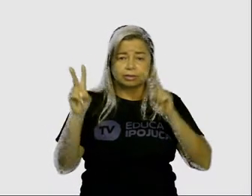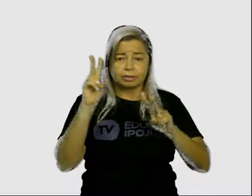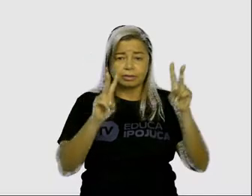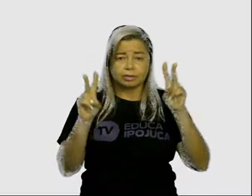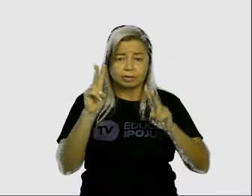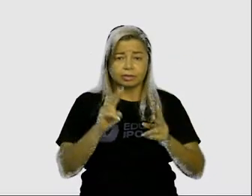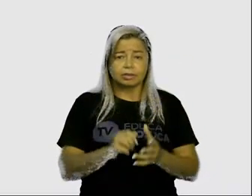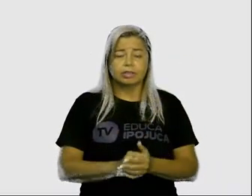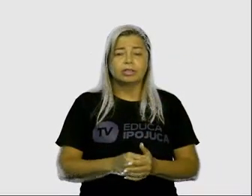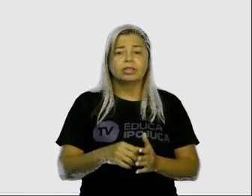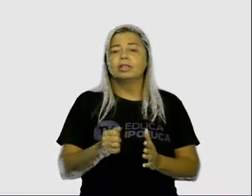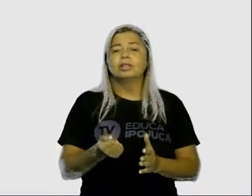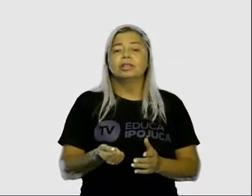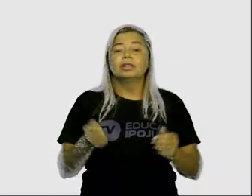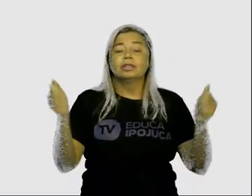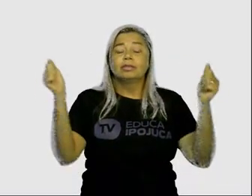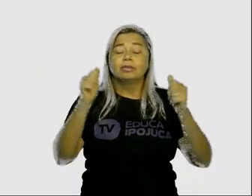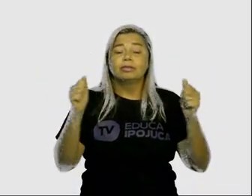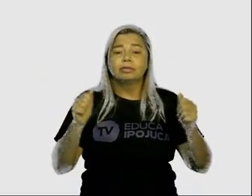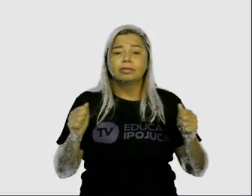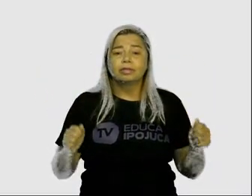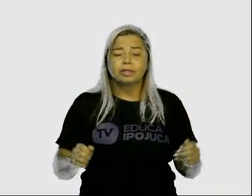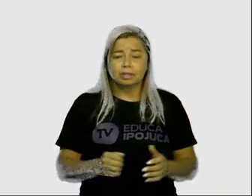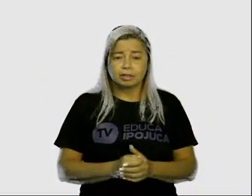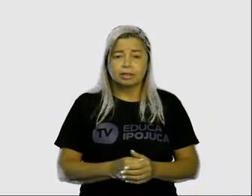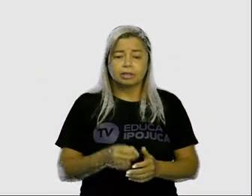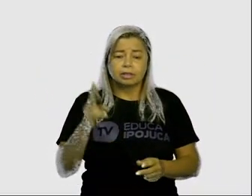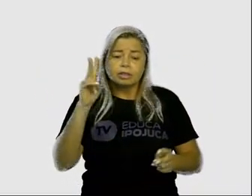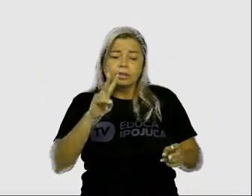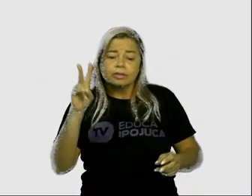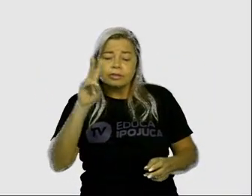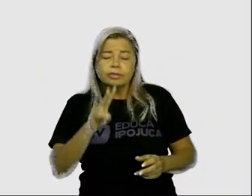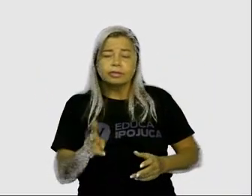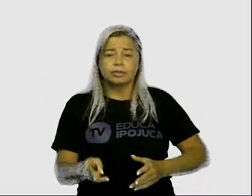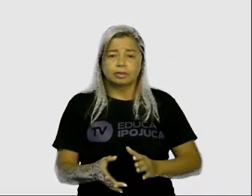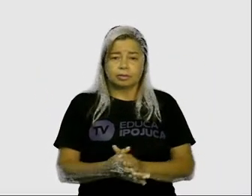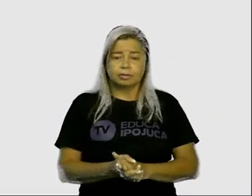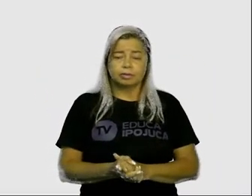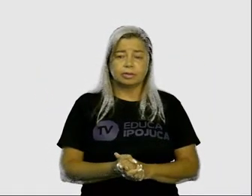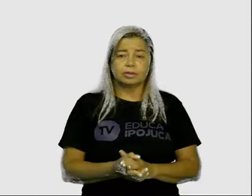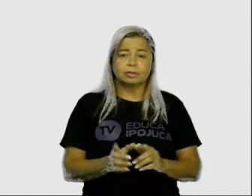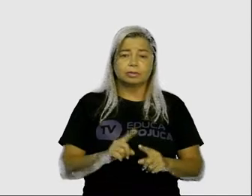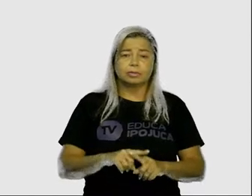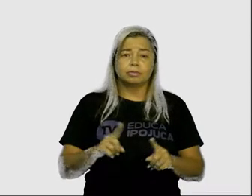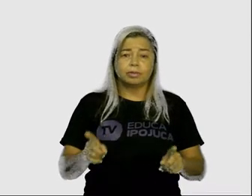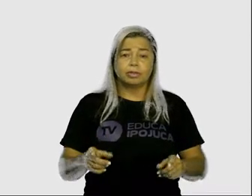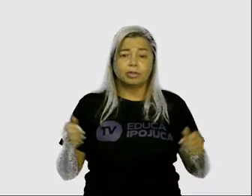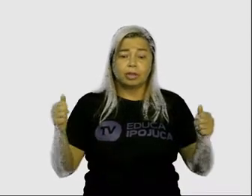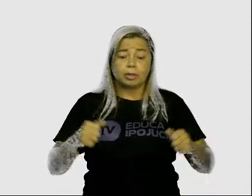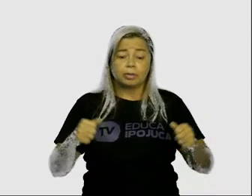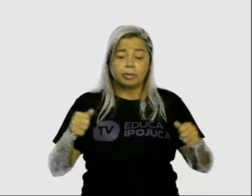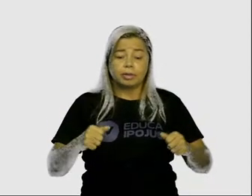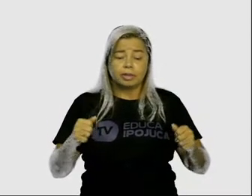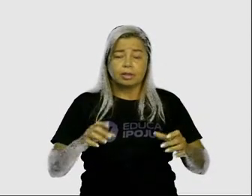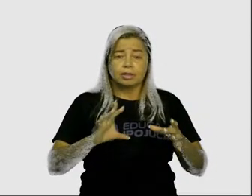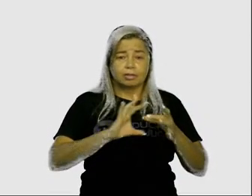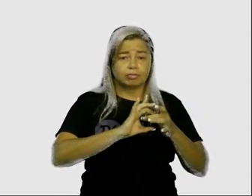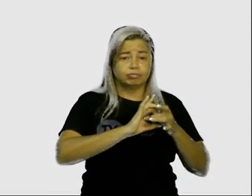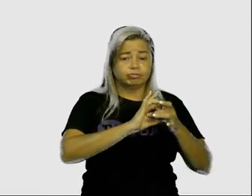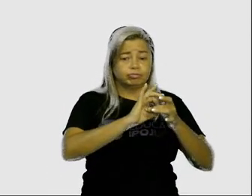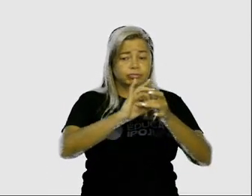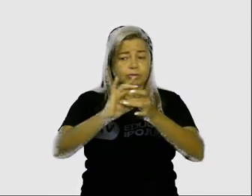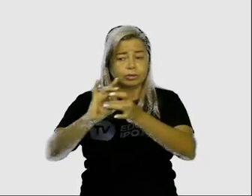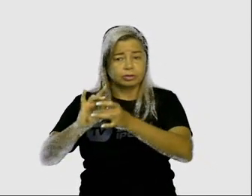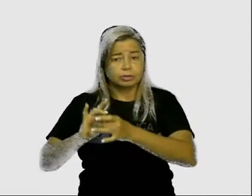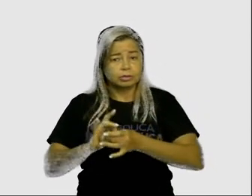visuais da arte são aqueles que vemos, porém eles precisam estar dentro de um contexto para